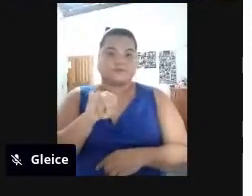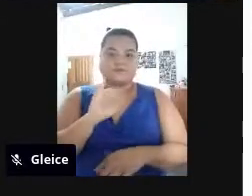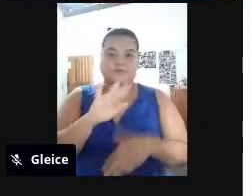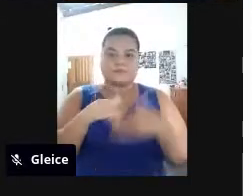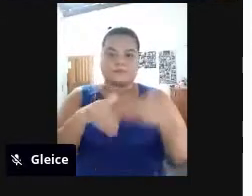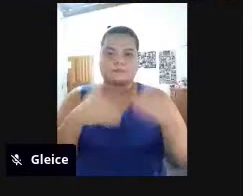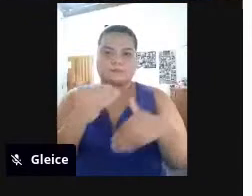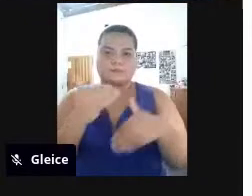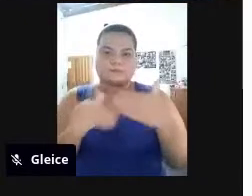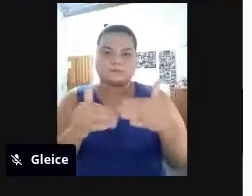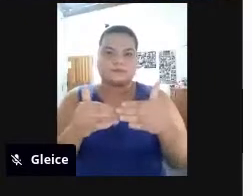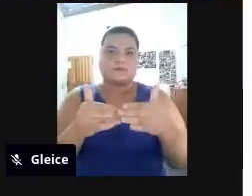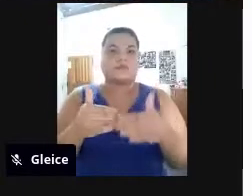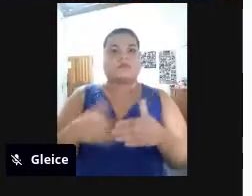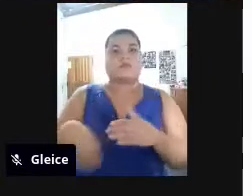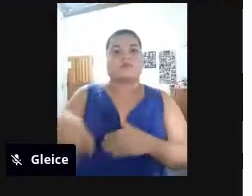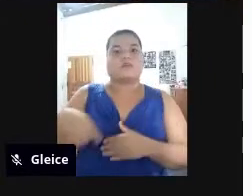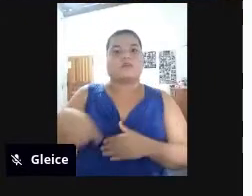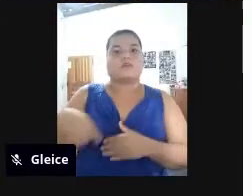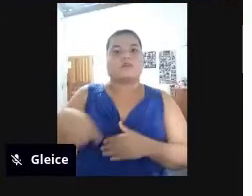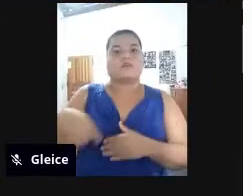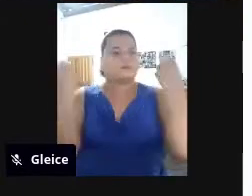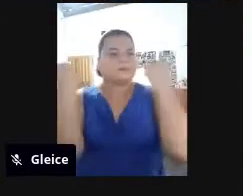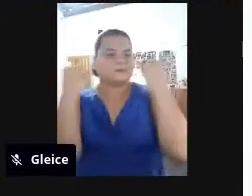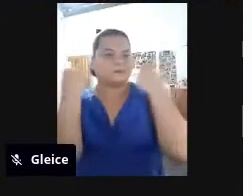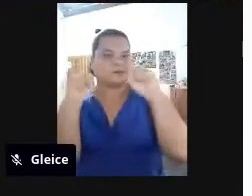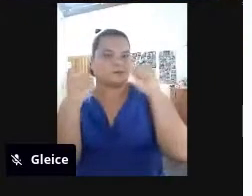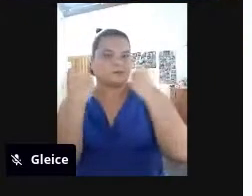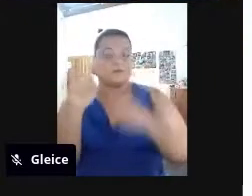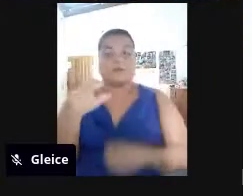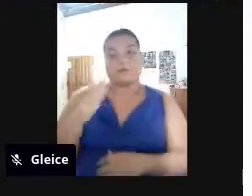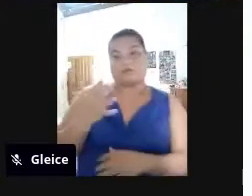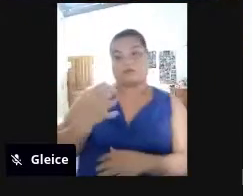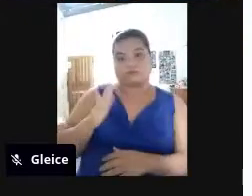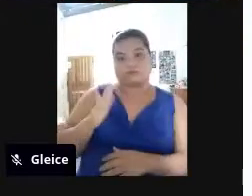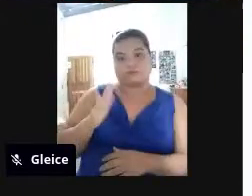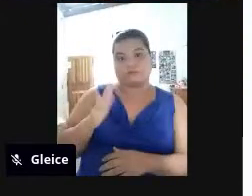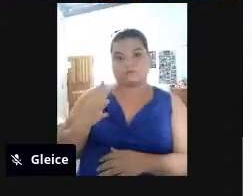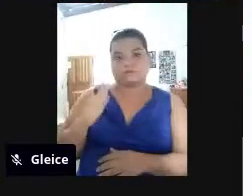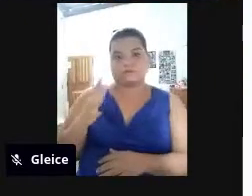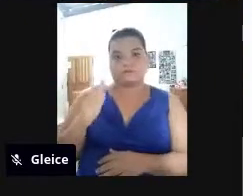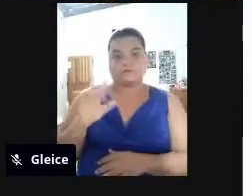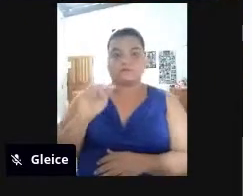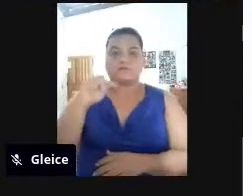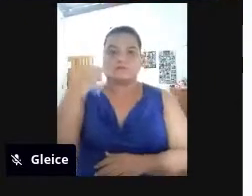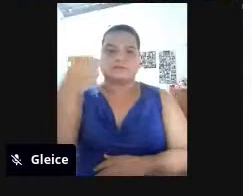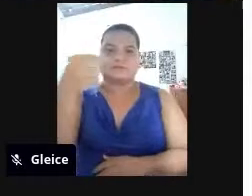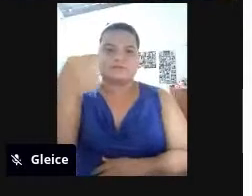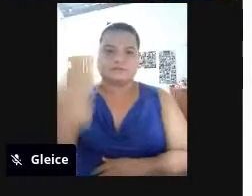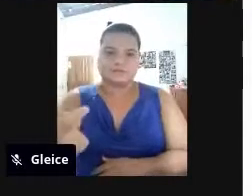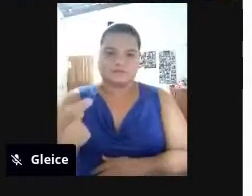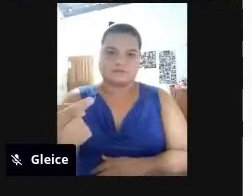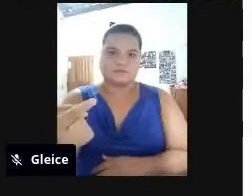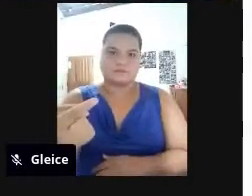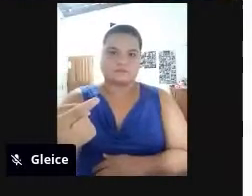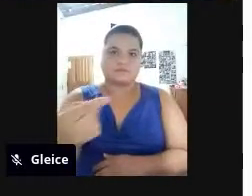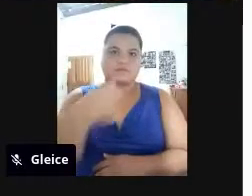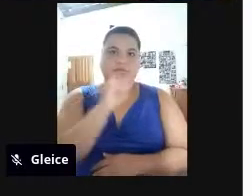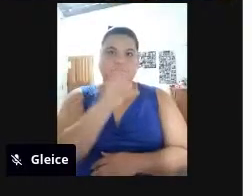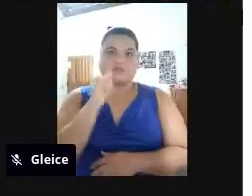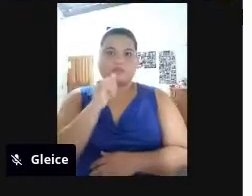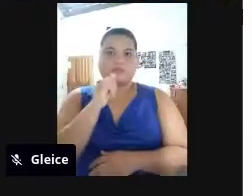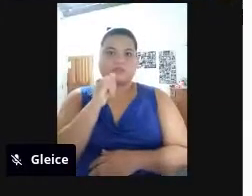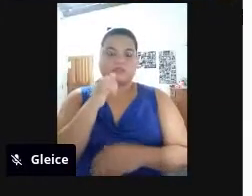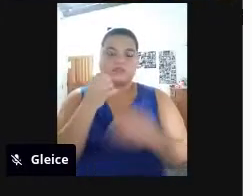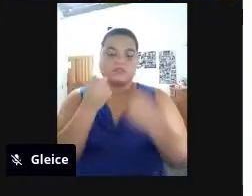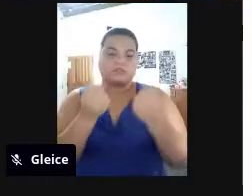realizando uma atividade com uma intensidade moderada, consequentemente, o gasto energético dele é maior. E